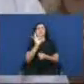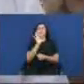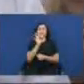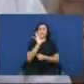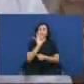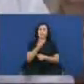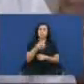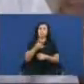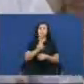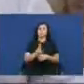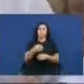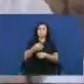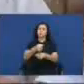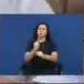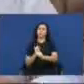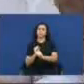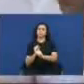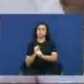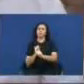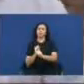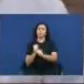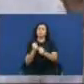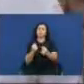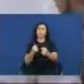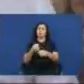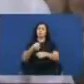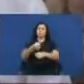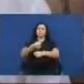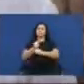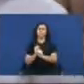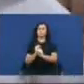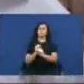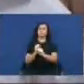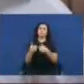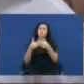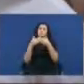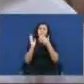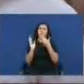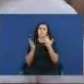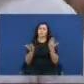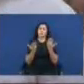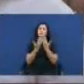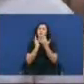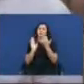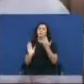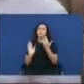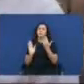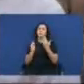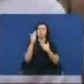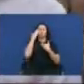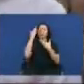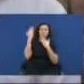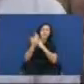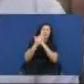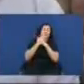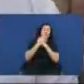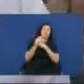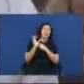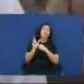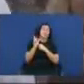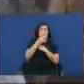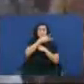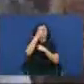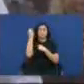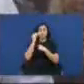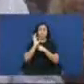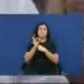pé de cabra. Usou como pé de cabra para arrebentar a porta do... Obrigado, Douglas. 2 intervenções brilhantes. Obrigado, viu?